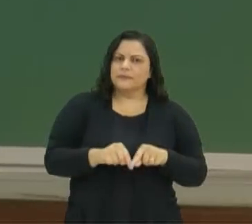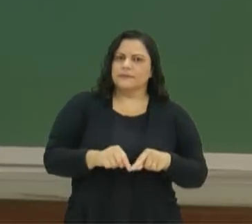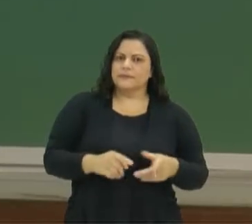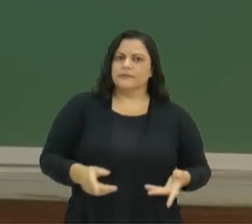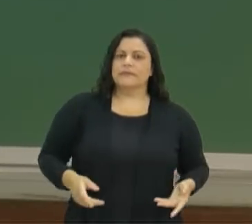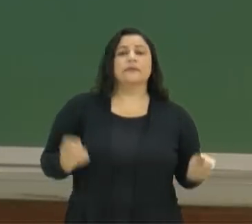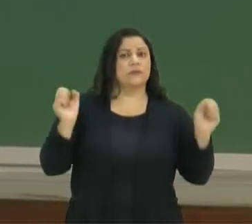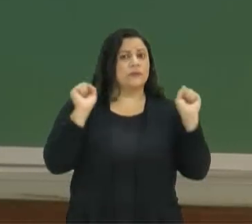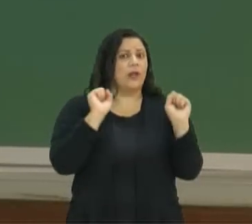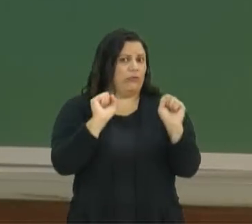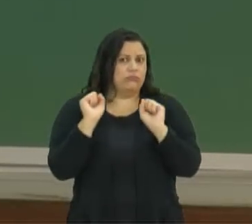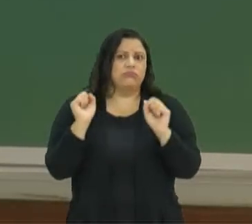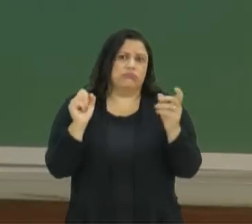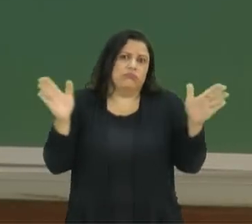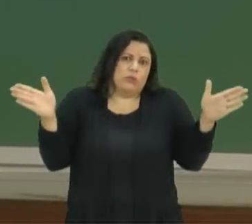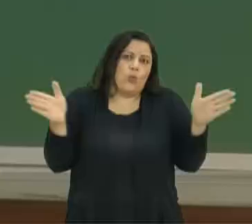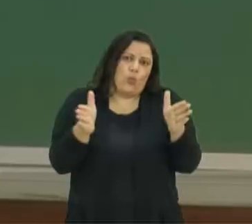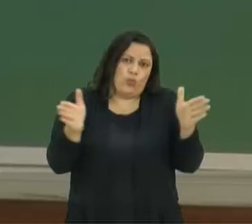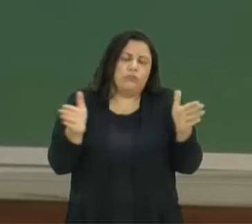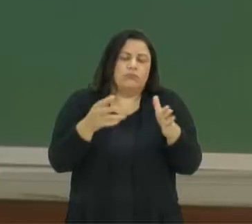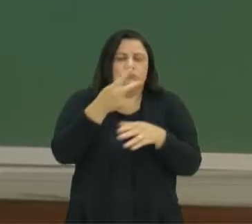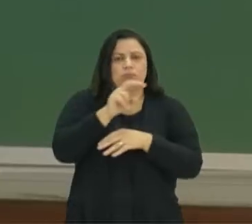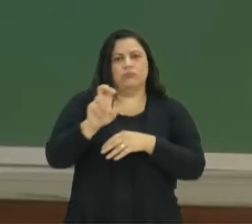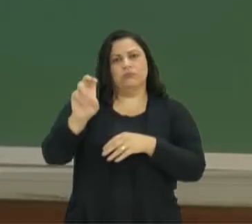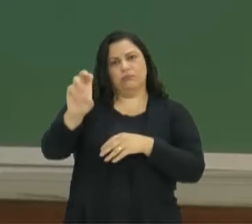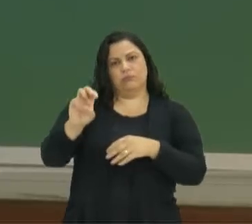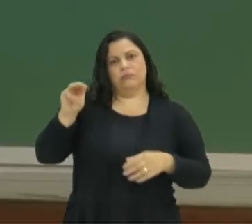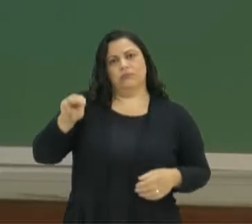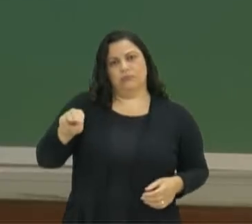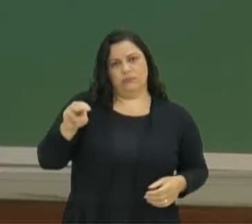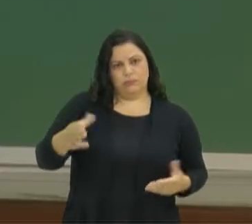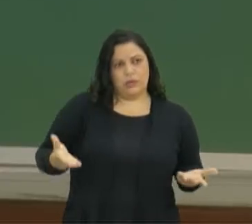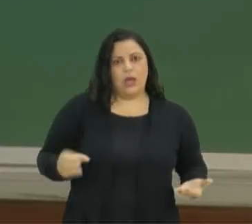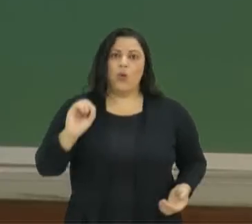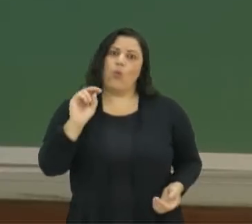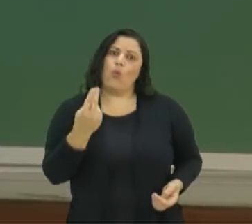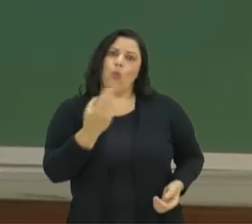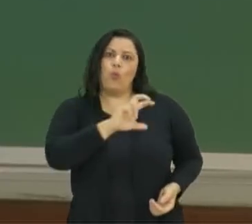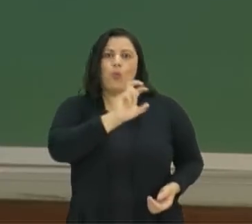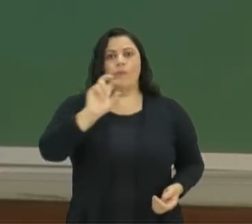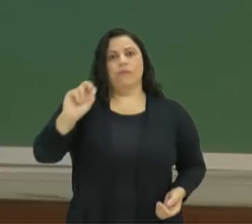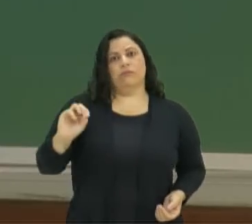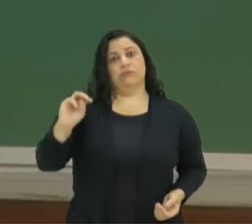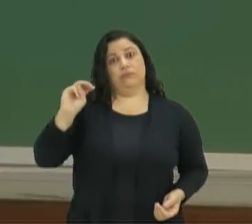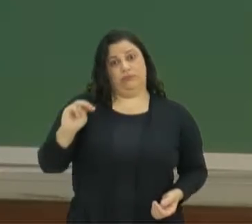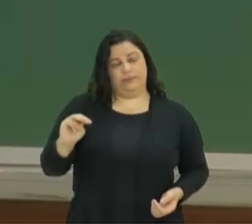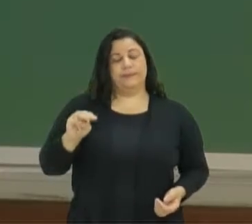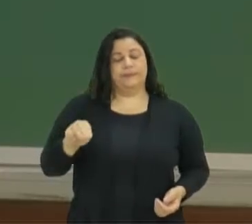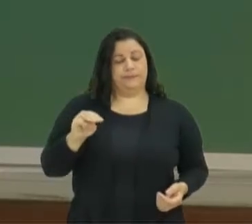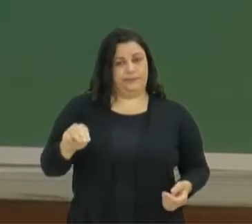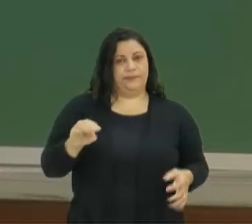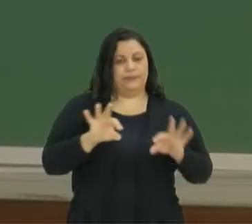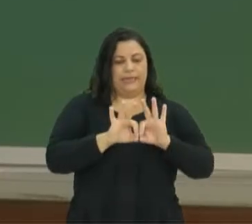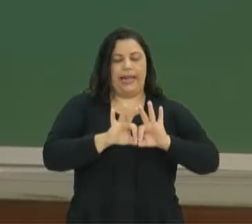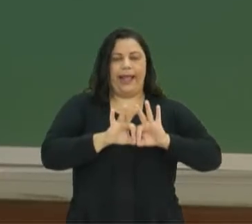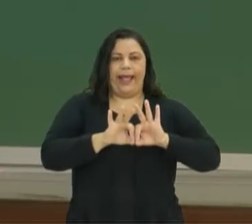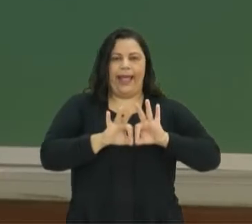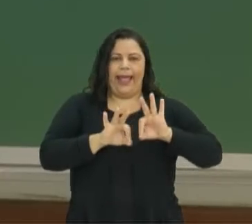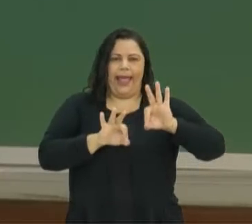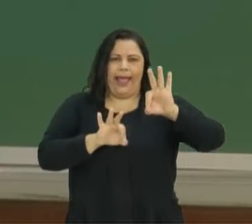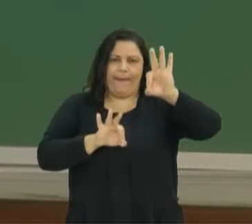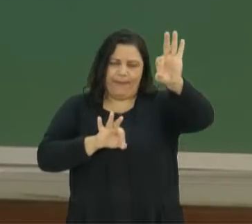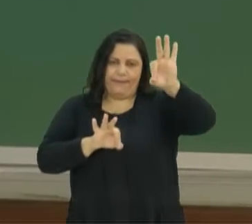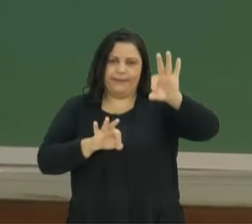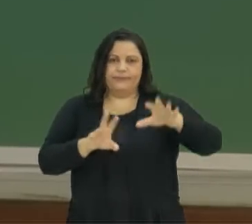pode ser do tipo curta, com 25 metros, ou com 50 metros, que é a medida utilizada